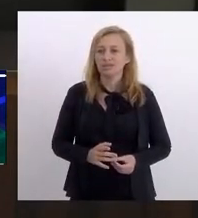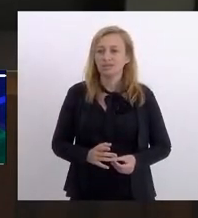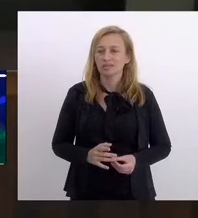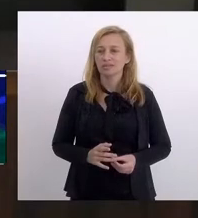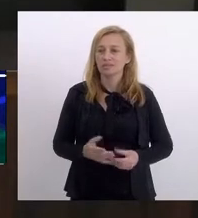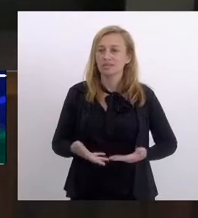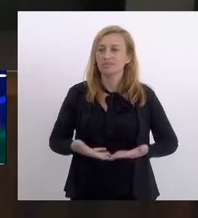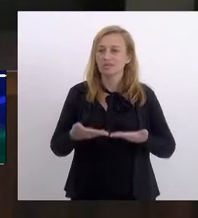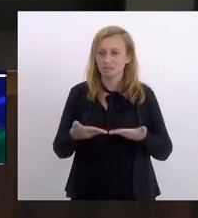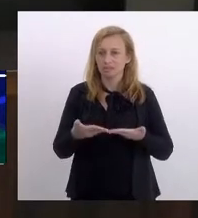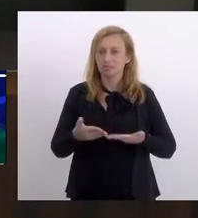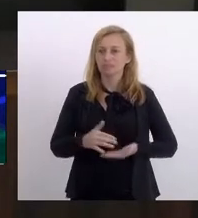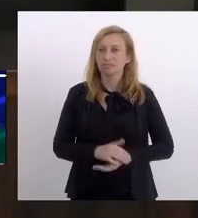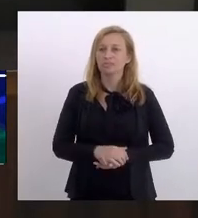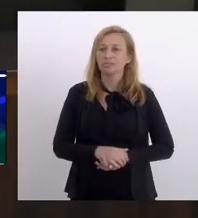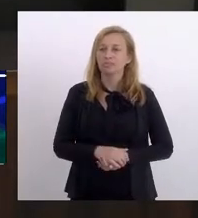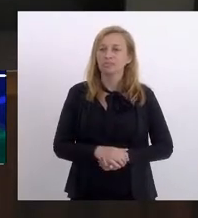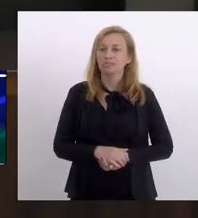oferecendo